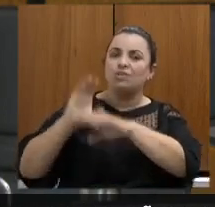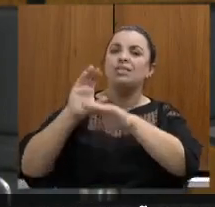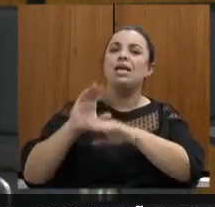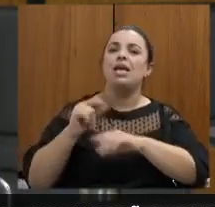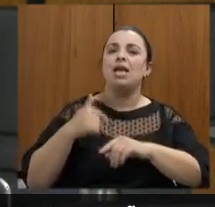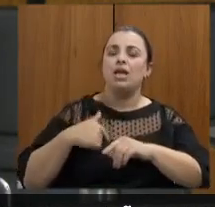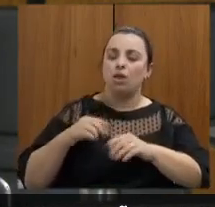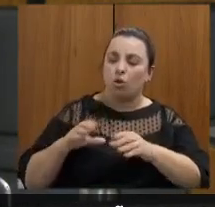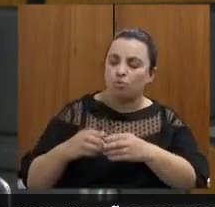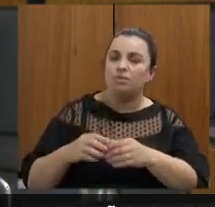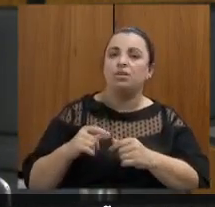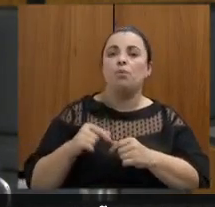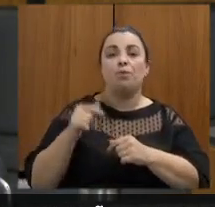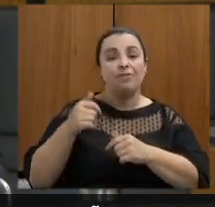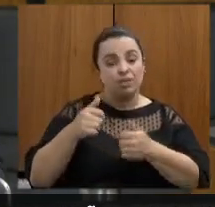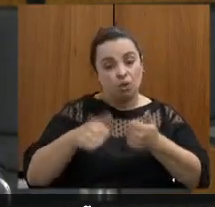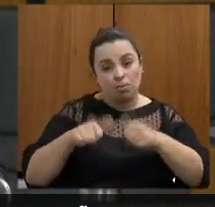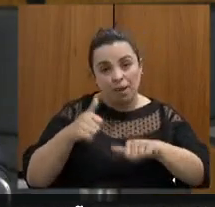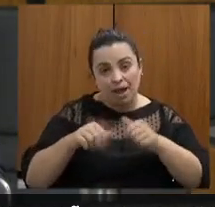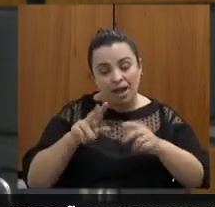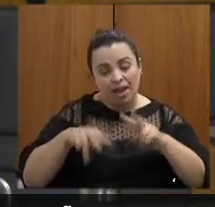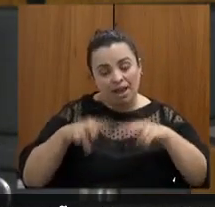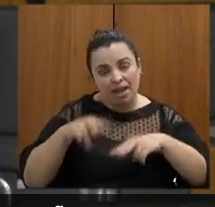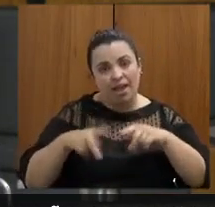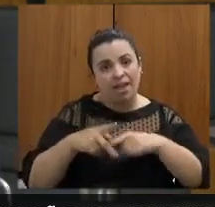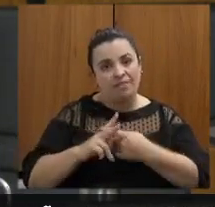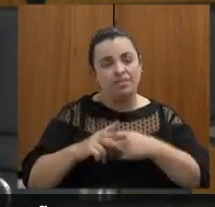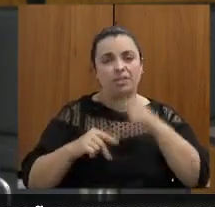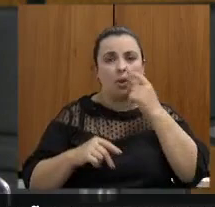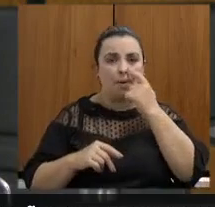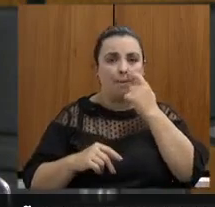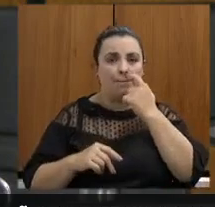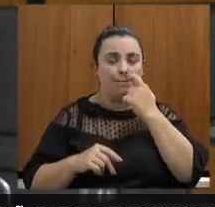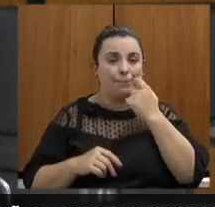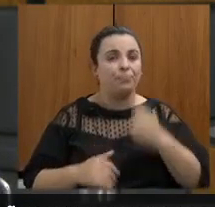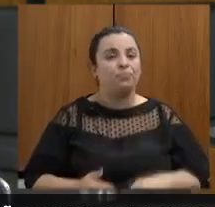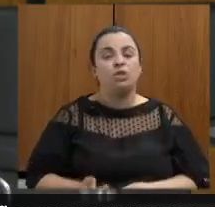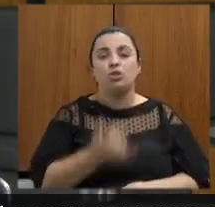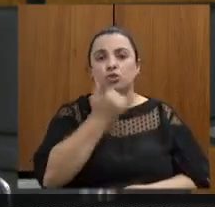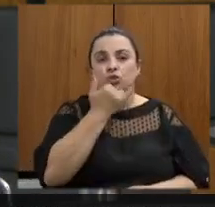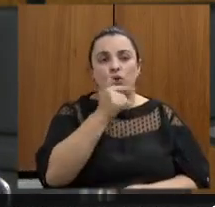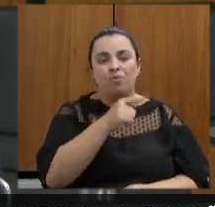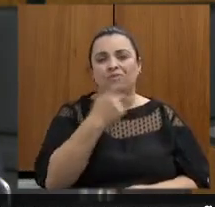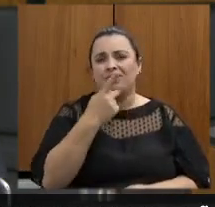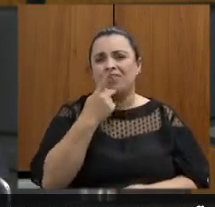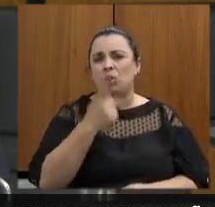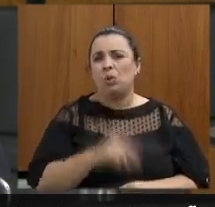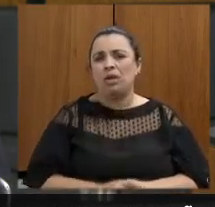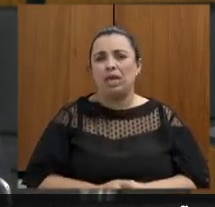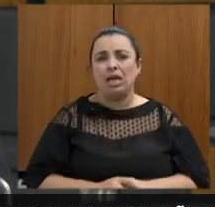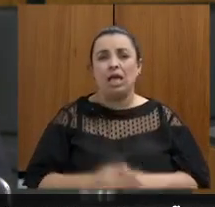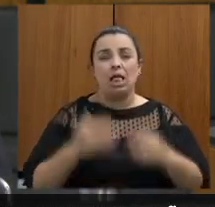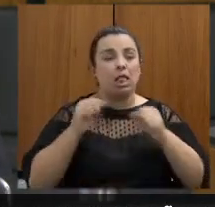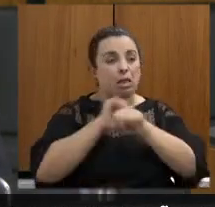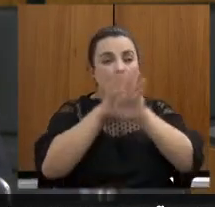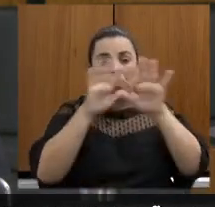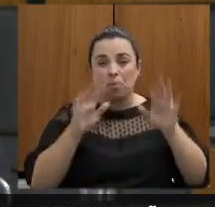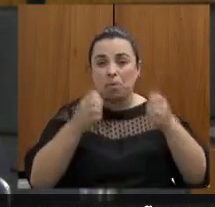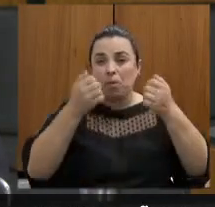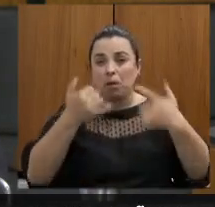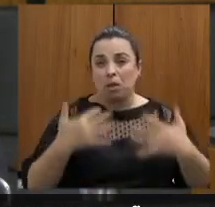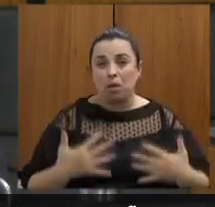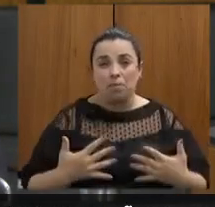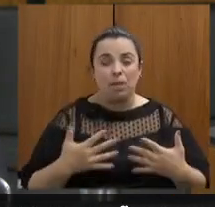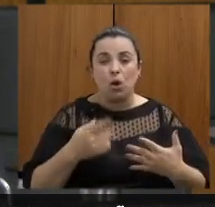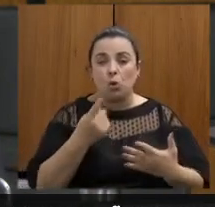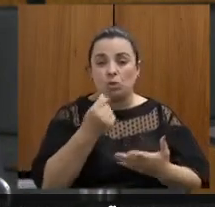esse recurso da Vale Olha sem transparência em uma desculpa secretário mas não houve transparência e nós novos critérios objetivos na questão da